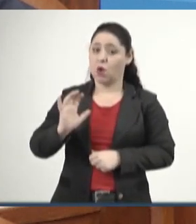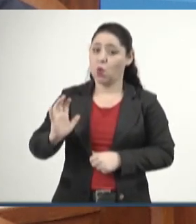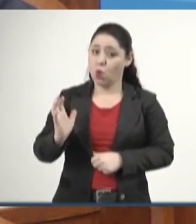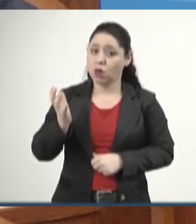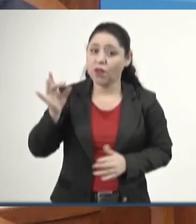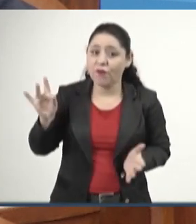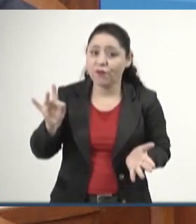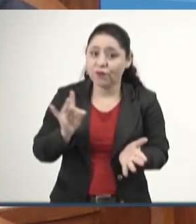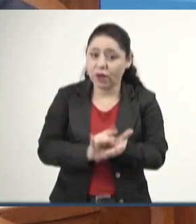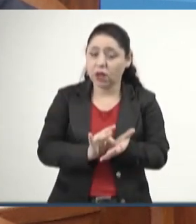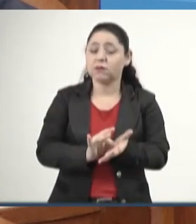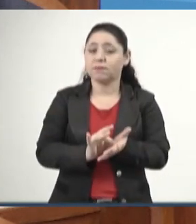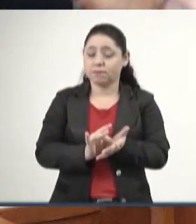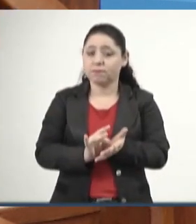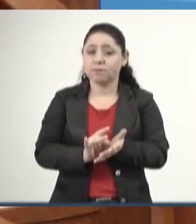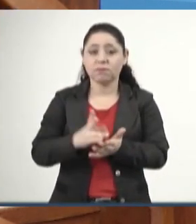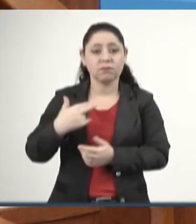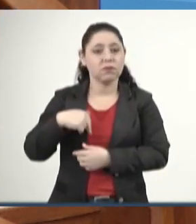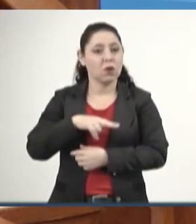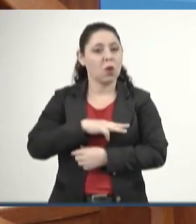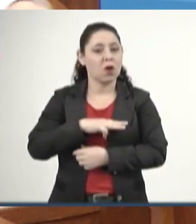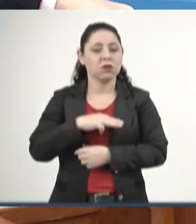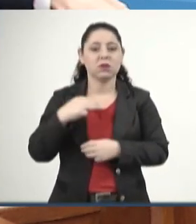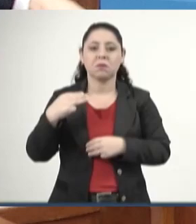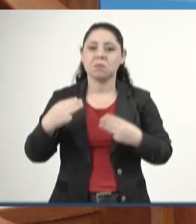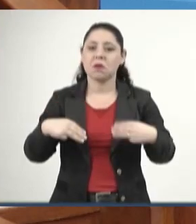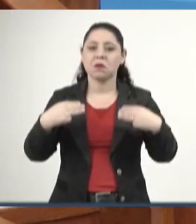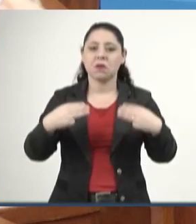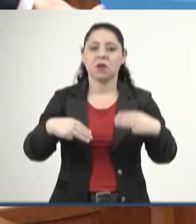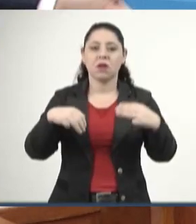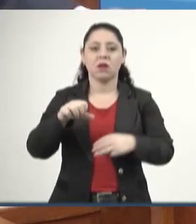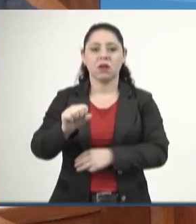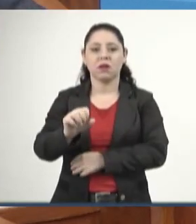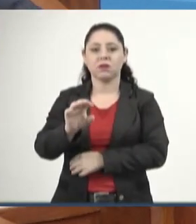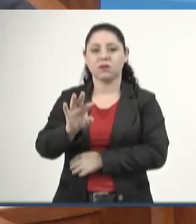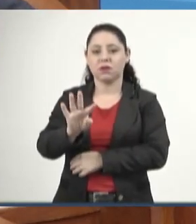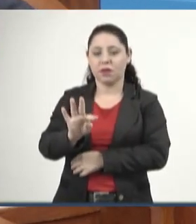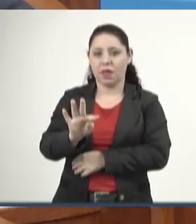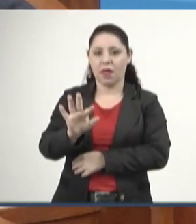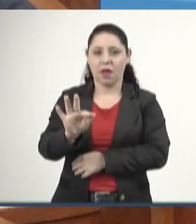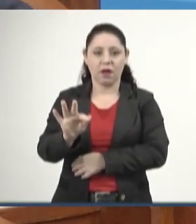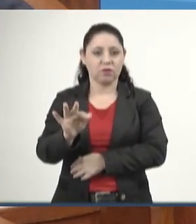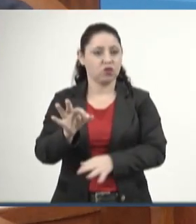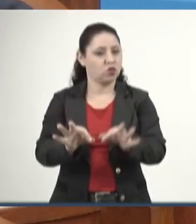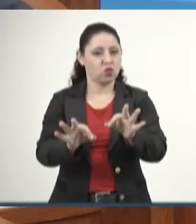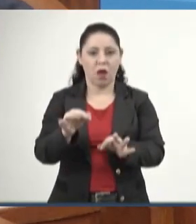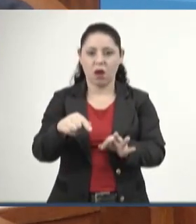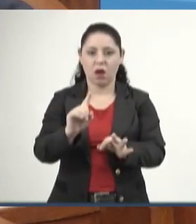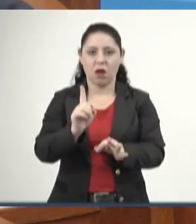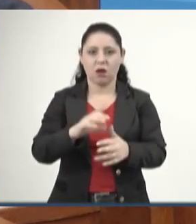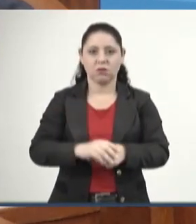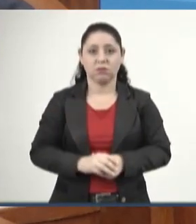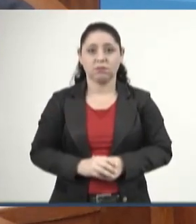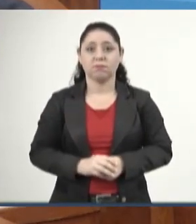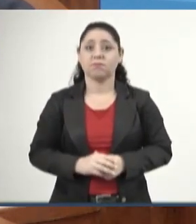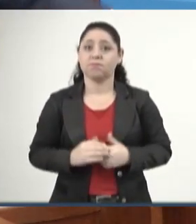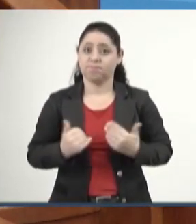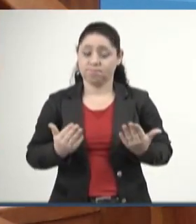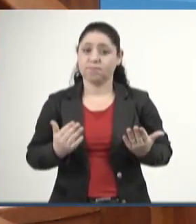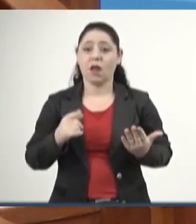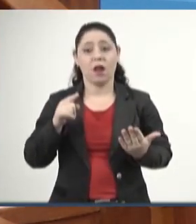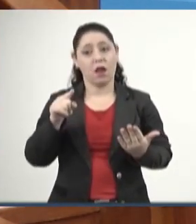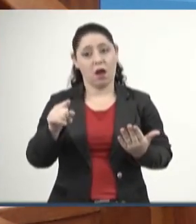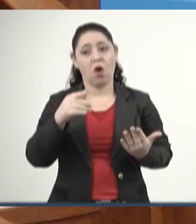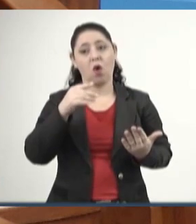tivesse concretizado, nós, ministros da Suprema Corte, não estaríamos aqui julgando, né? Estaria